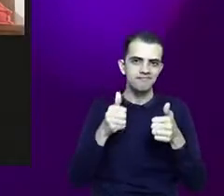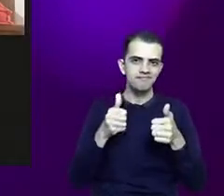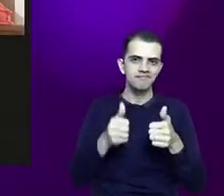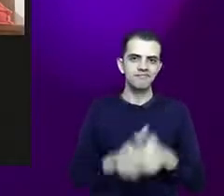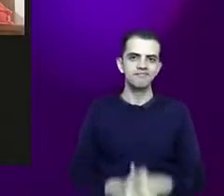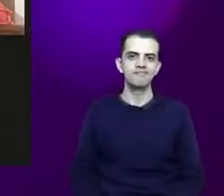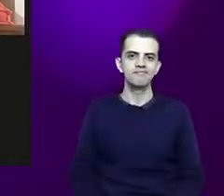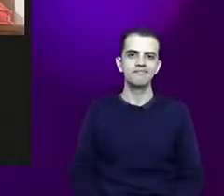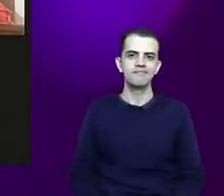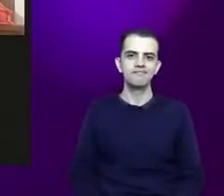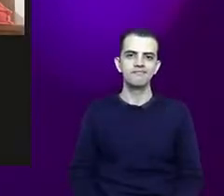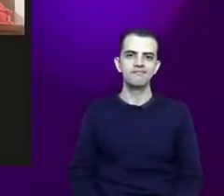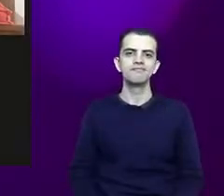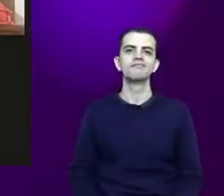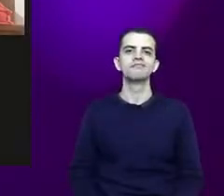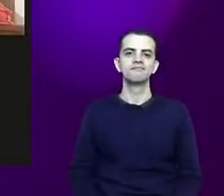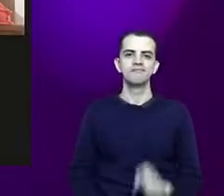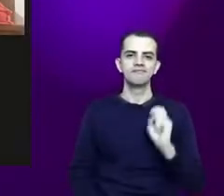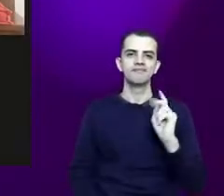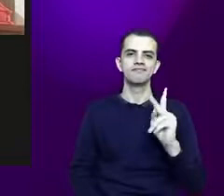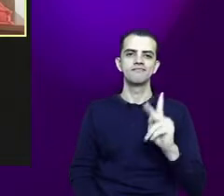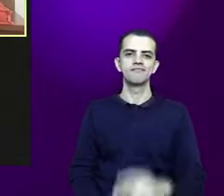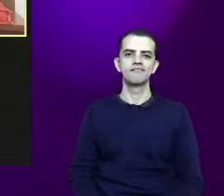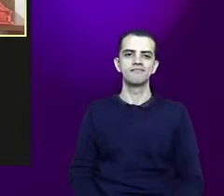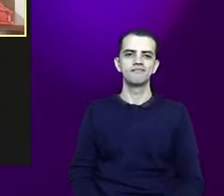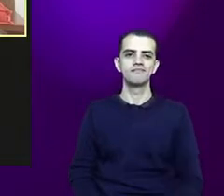Sim, a tela já entrou também, Vassalo.